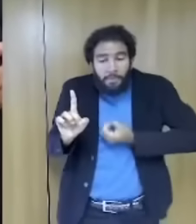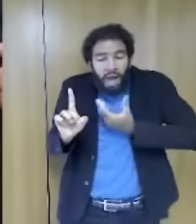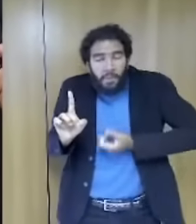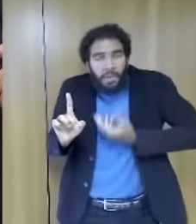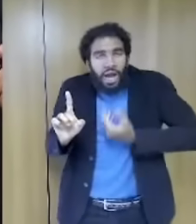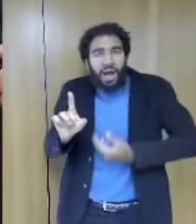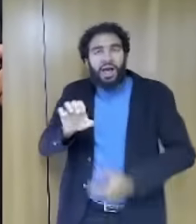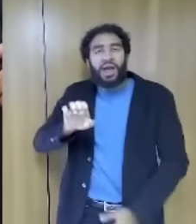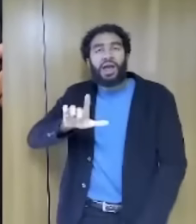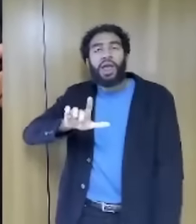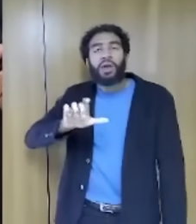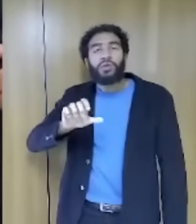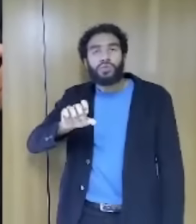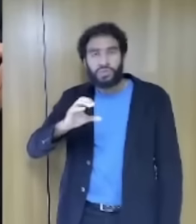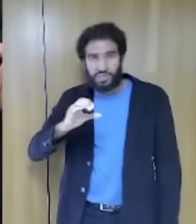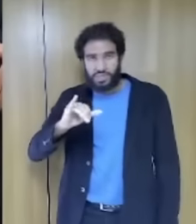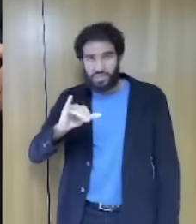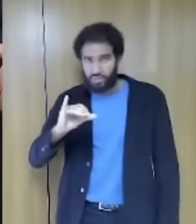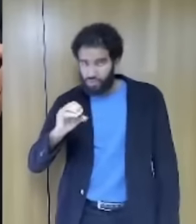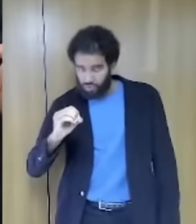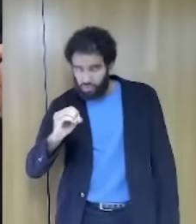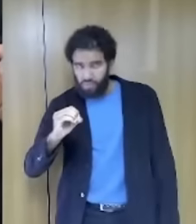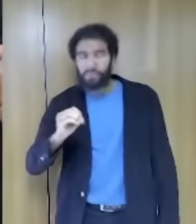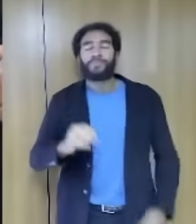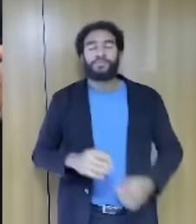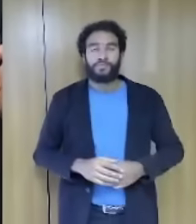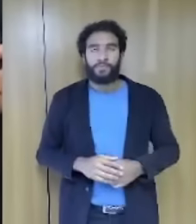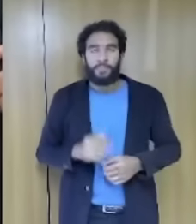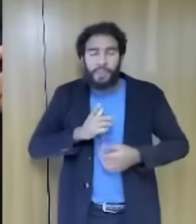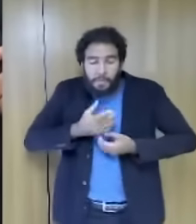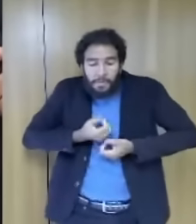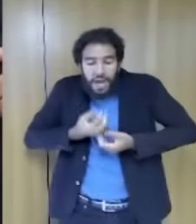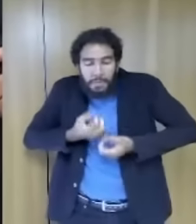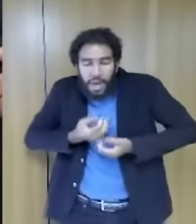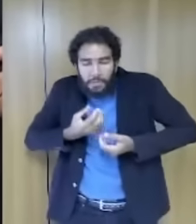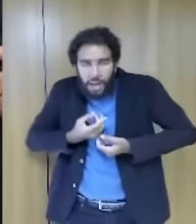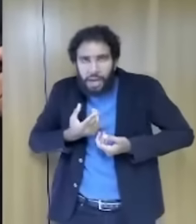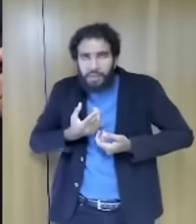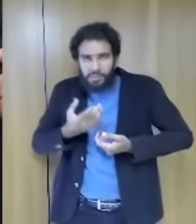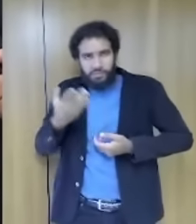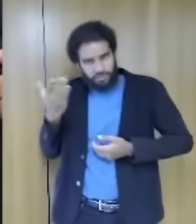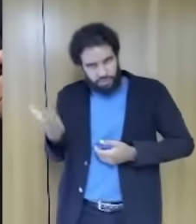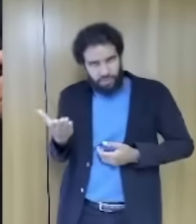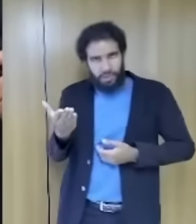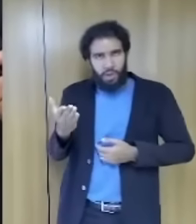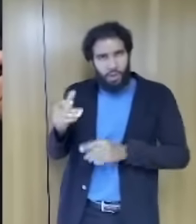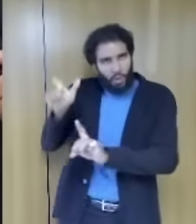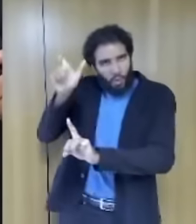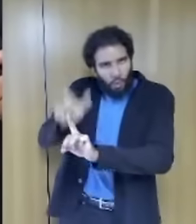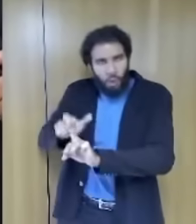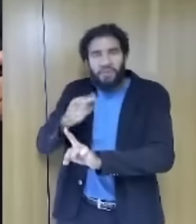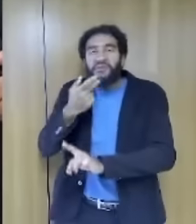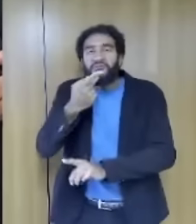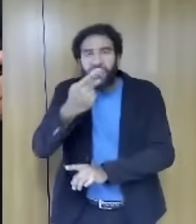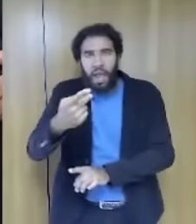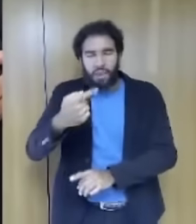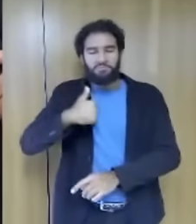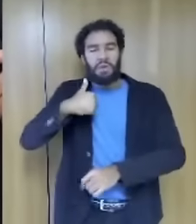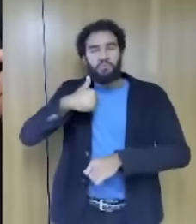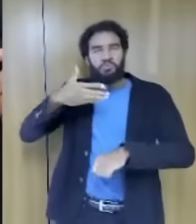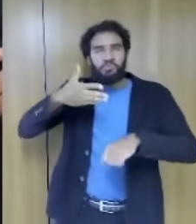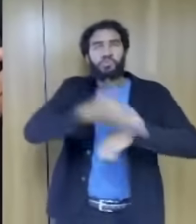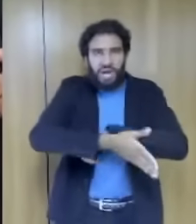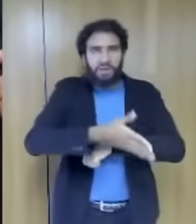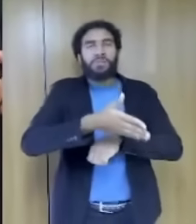senhor Elcio. Nessa colaboração premiada, ele confirma a sua própria